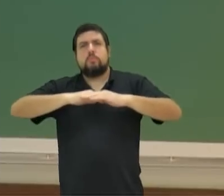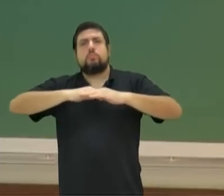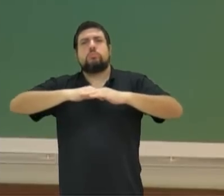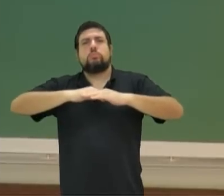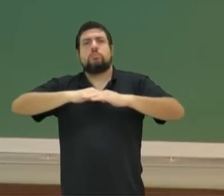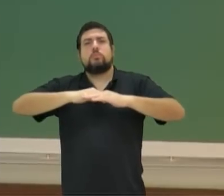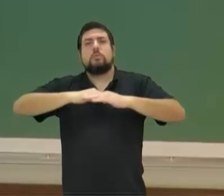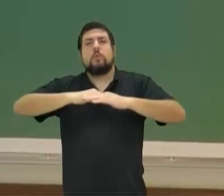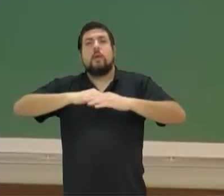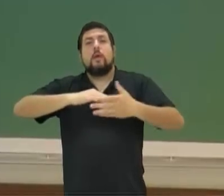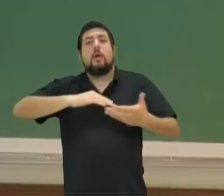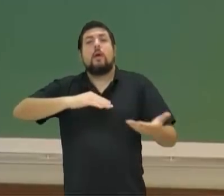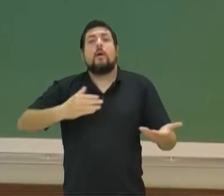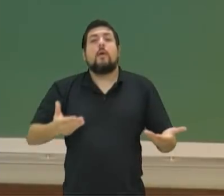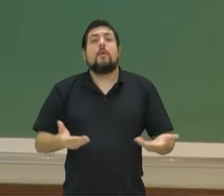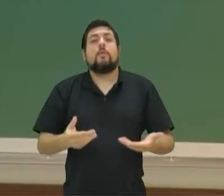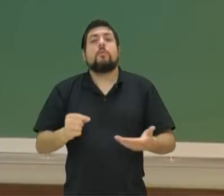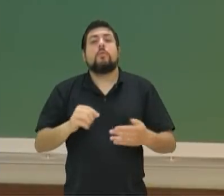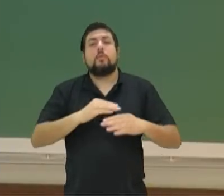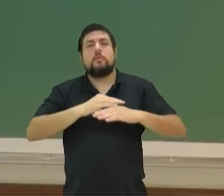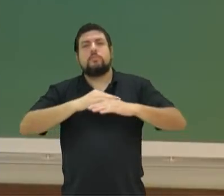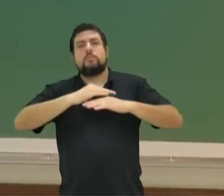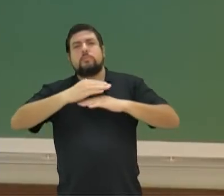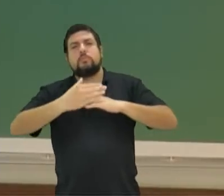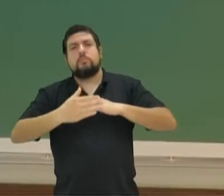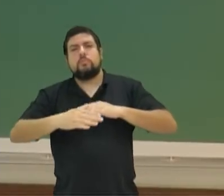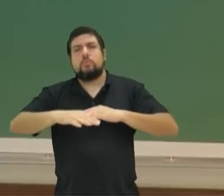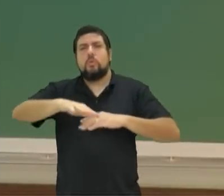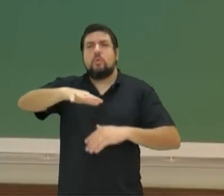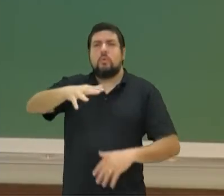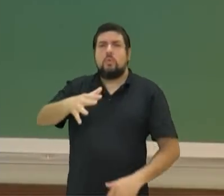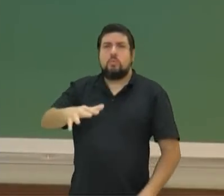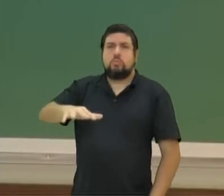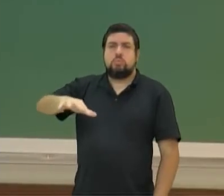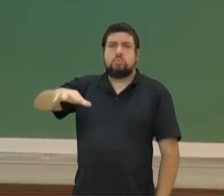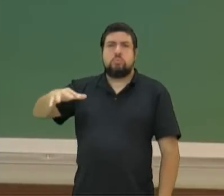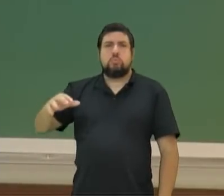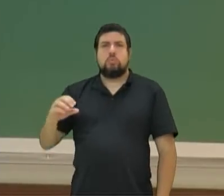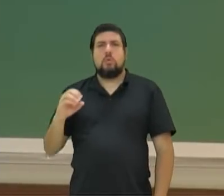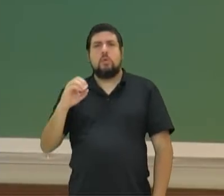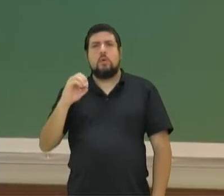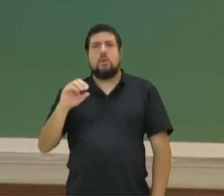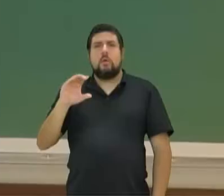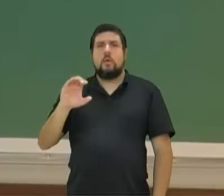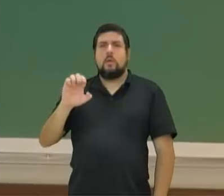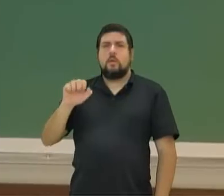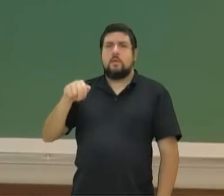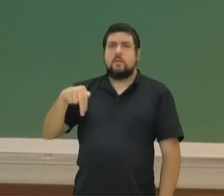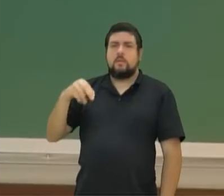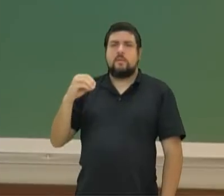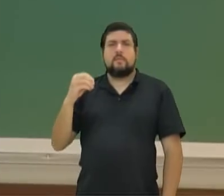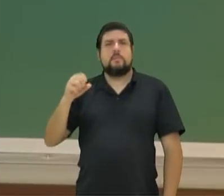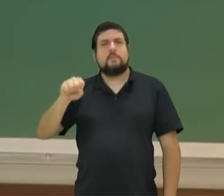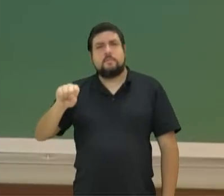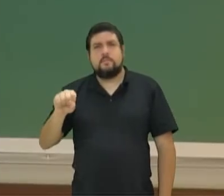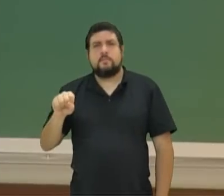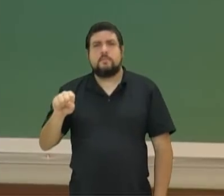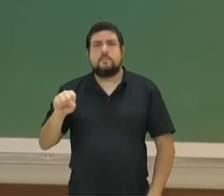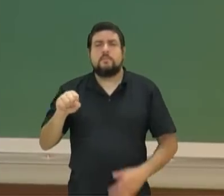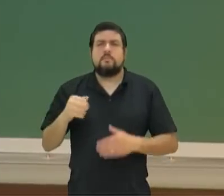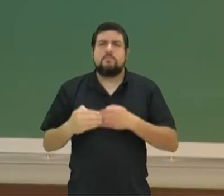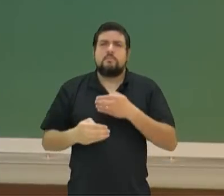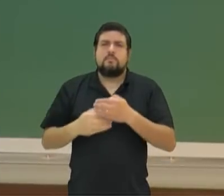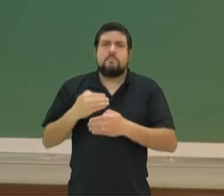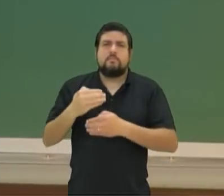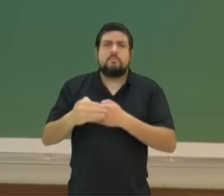oceano. Os oceanos, então, eles são muito antigos e eles se formaram a partir desse resfriamento